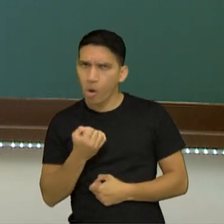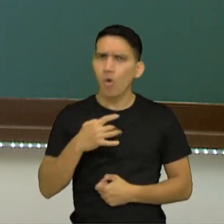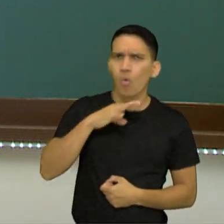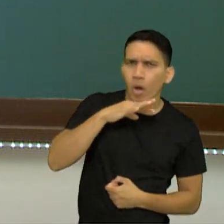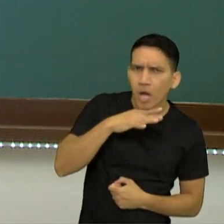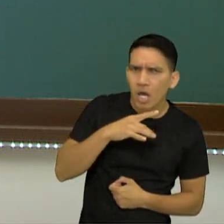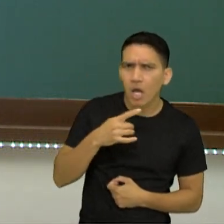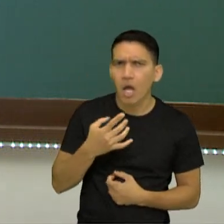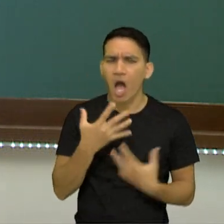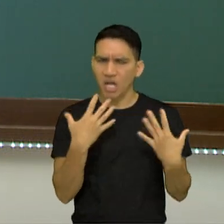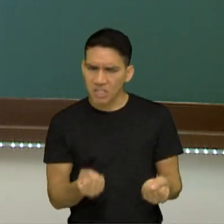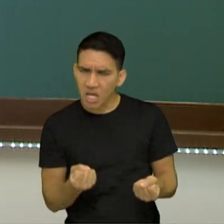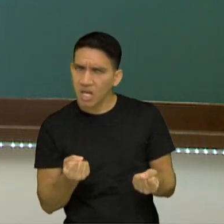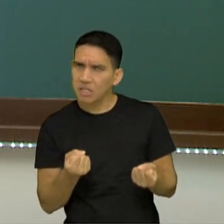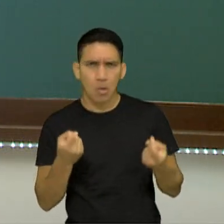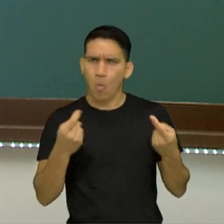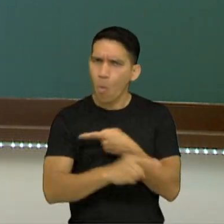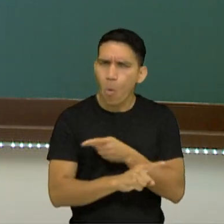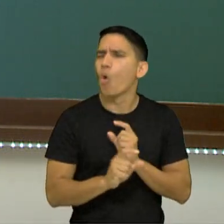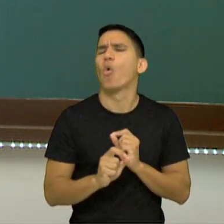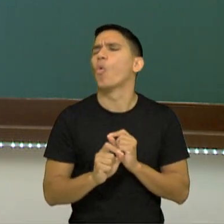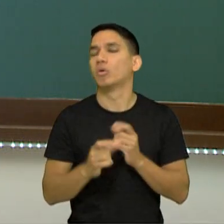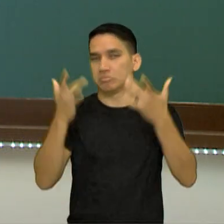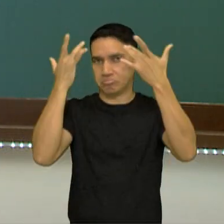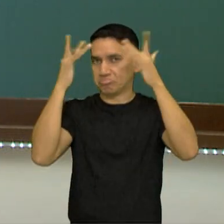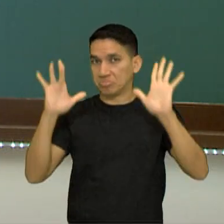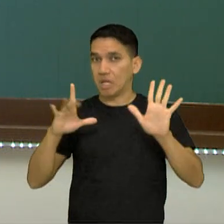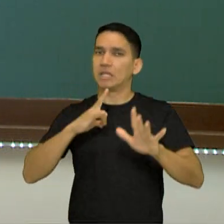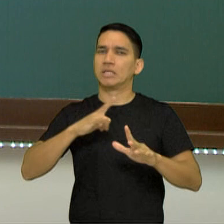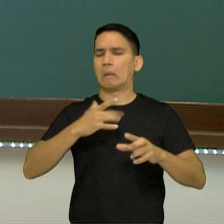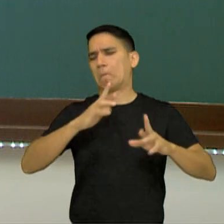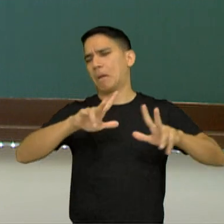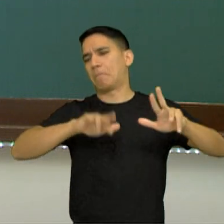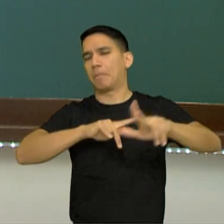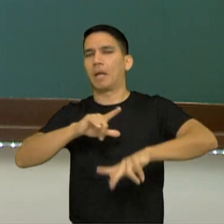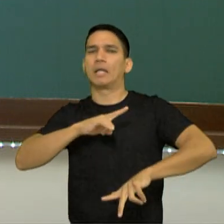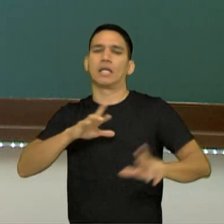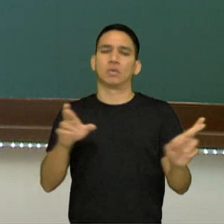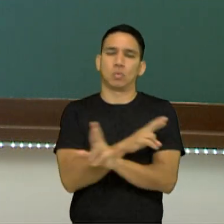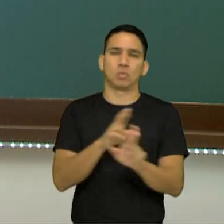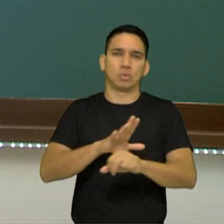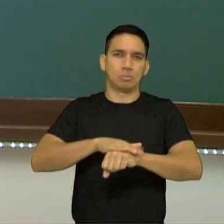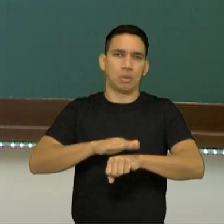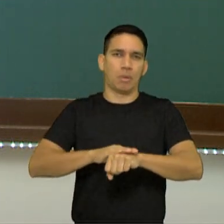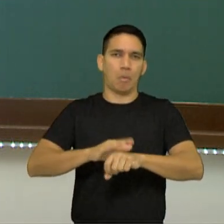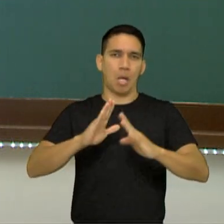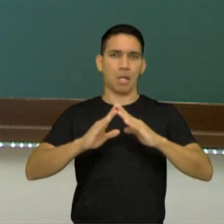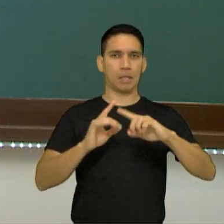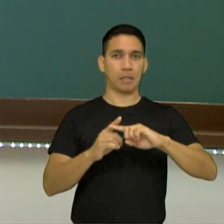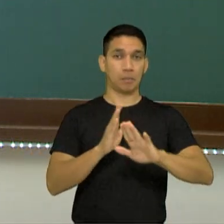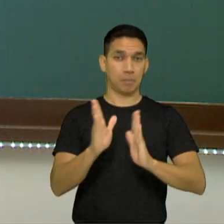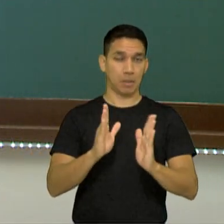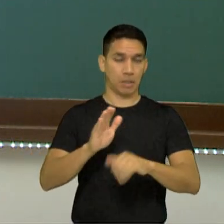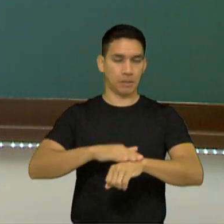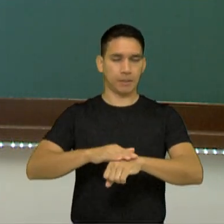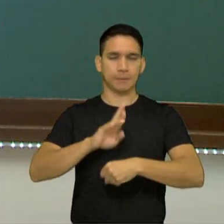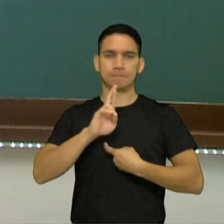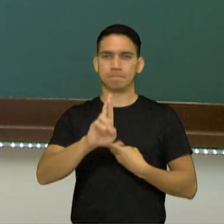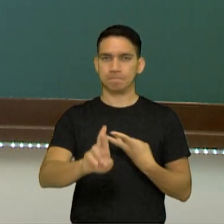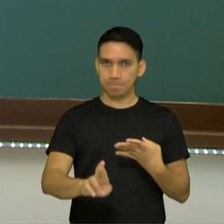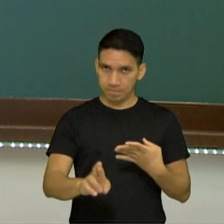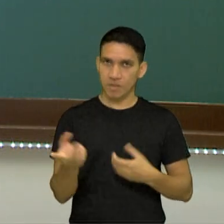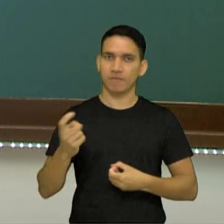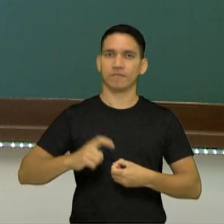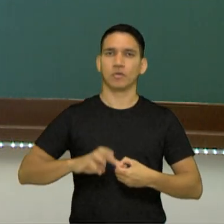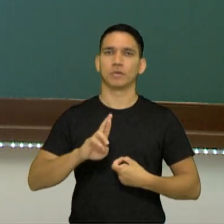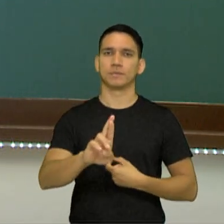igreja, a favor? Não sei. A gente viu muita coisa sobre a relação deles com a igreja neste período. Eu vou dar um tempinho para vocês e a